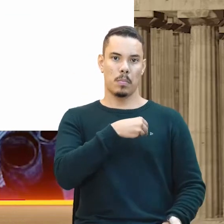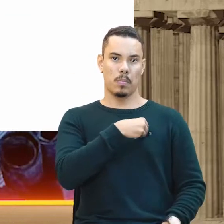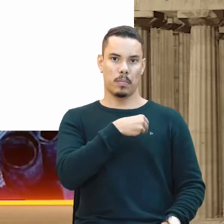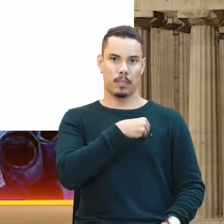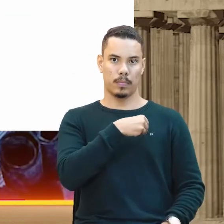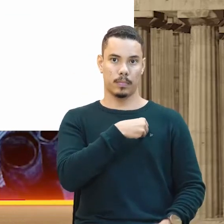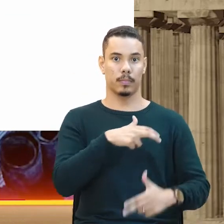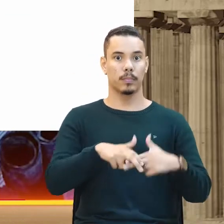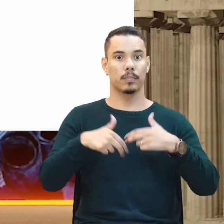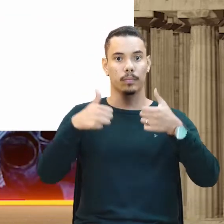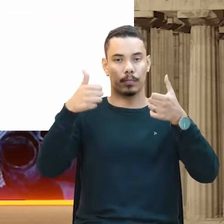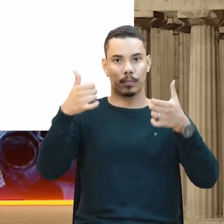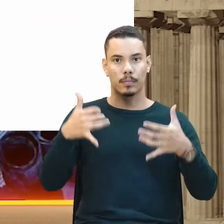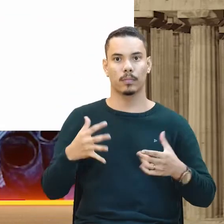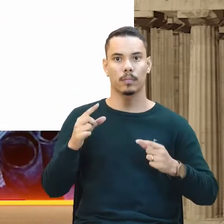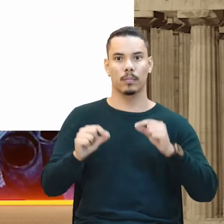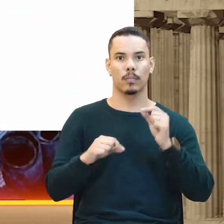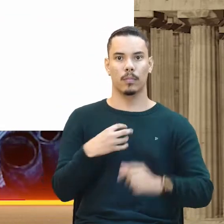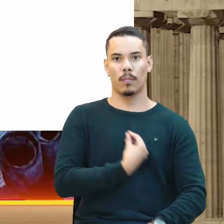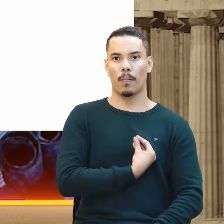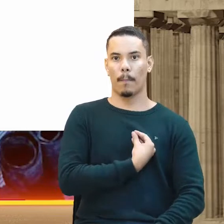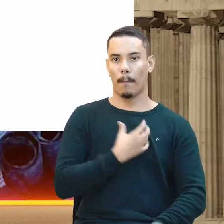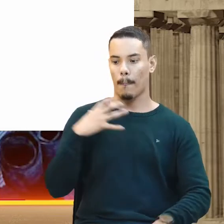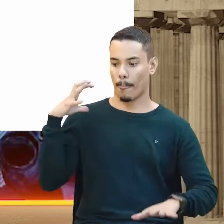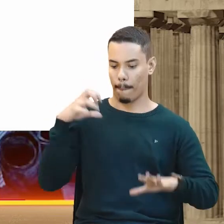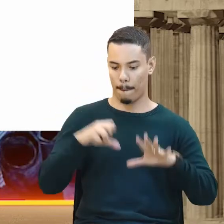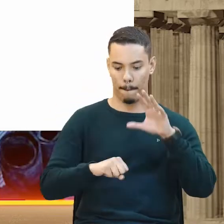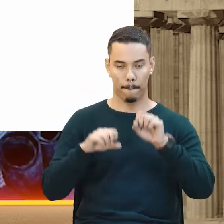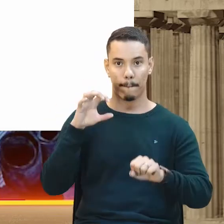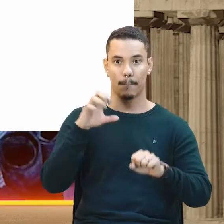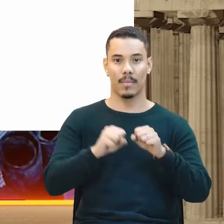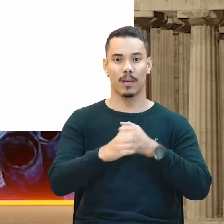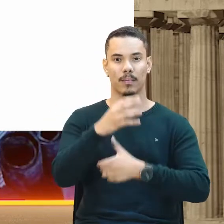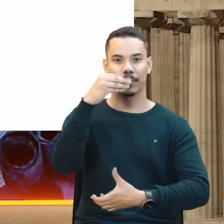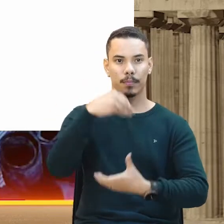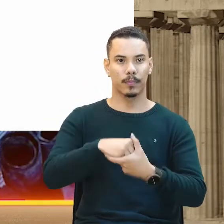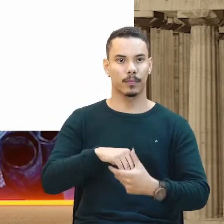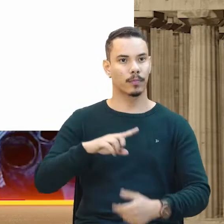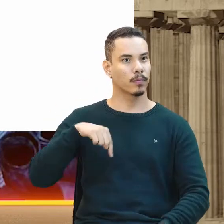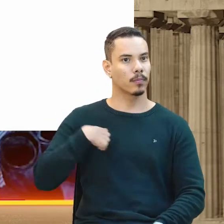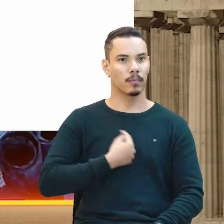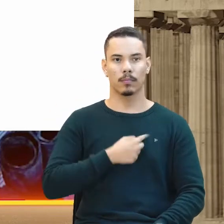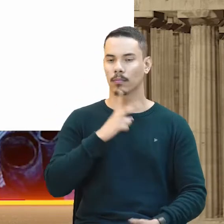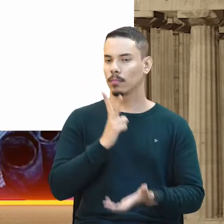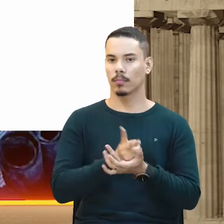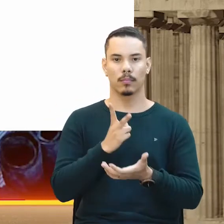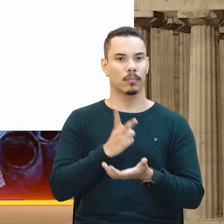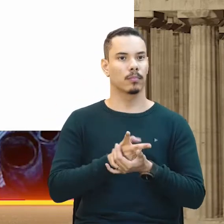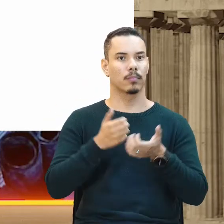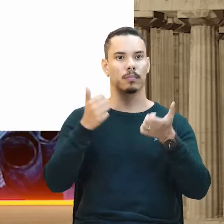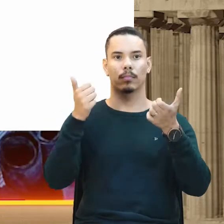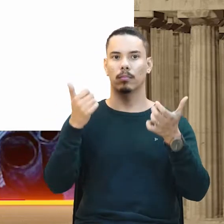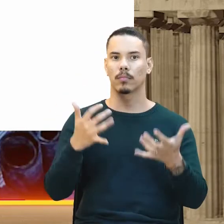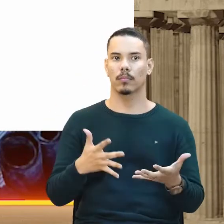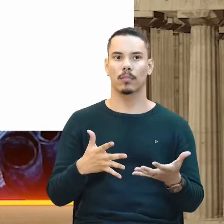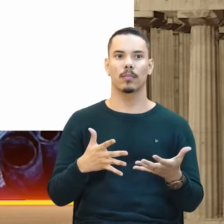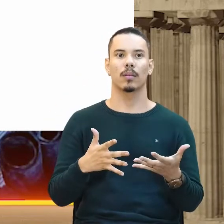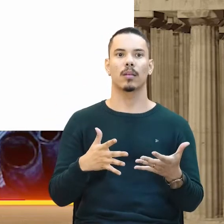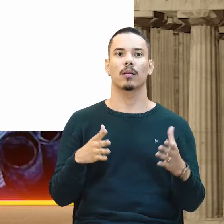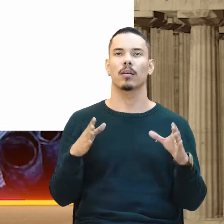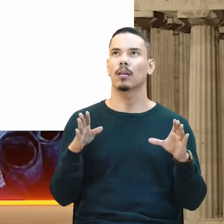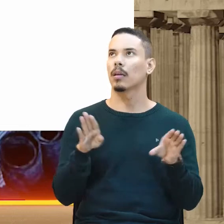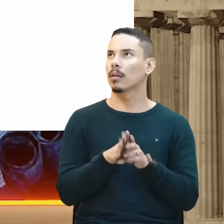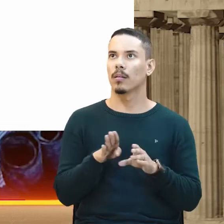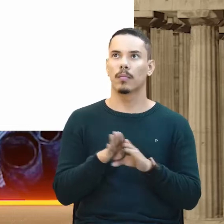pecador, ele está buscando, dentro daquilo que a gente sempre fala, o reino de Deus ou o inferno,